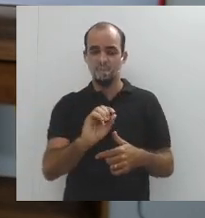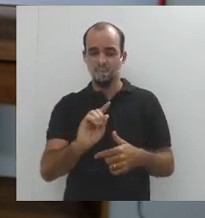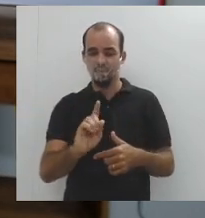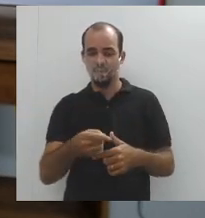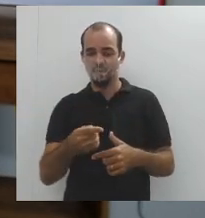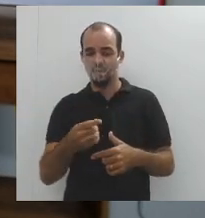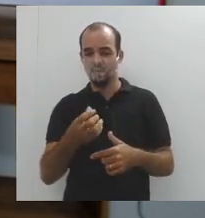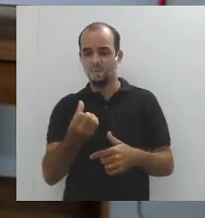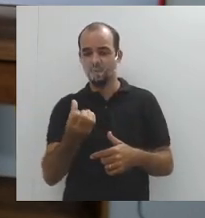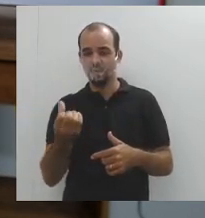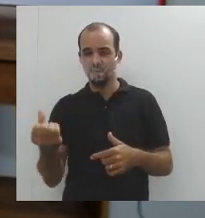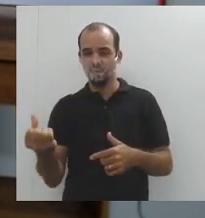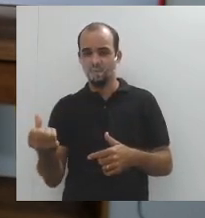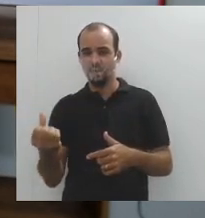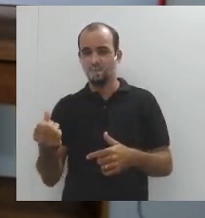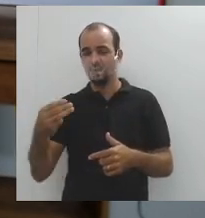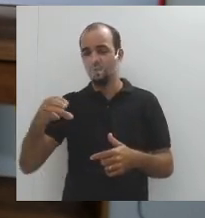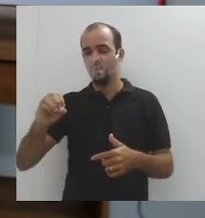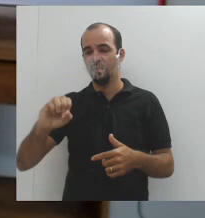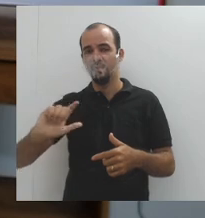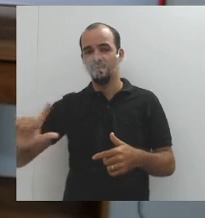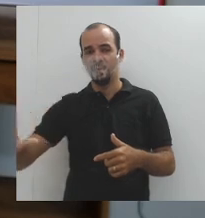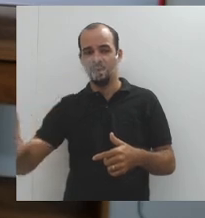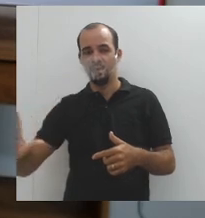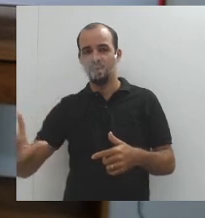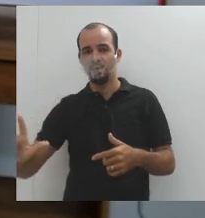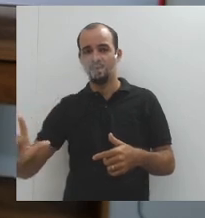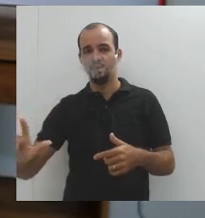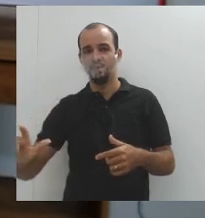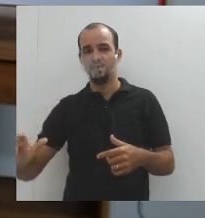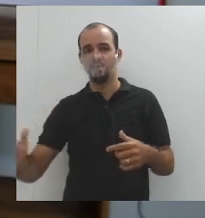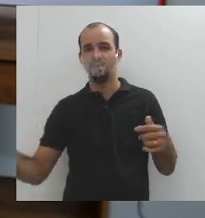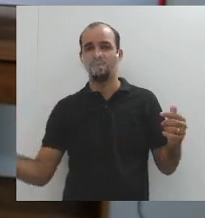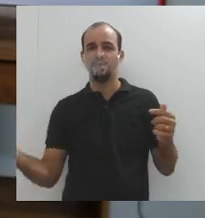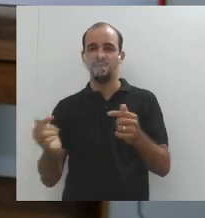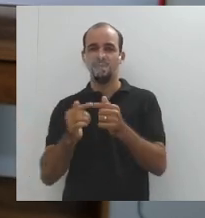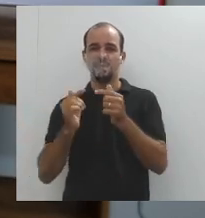0,666 mol de